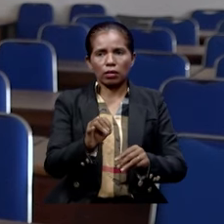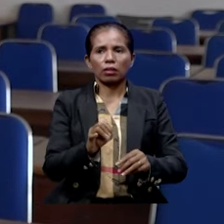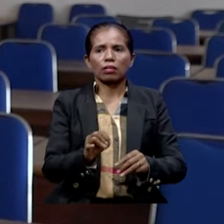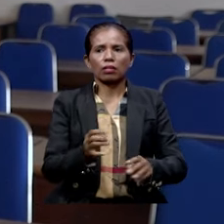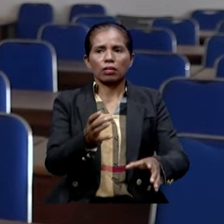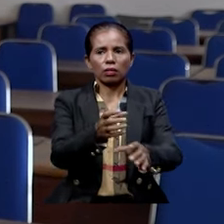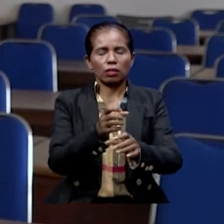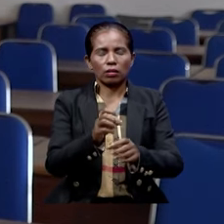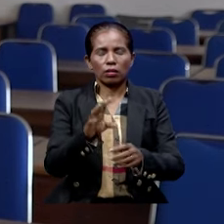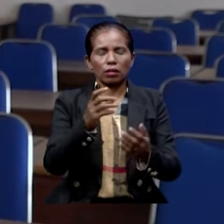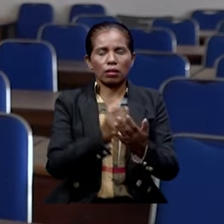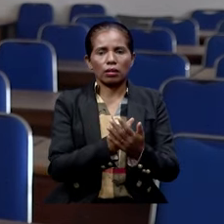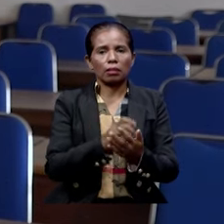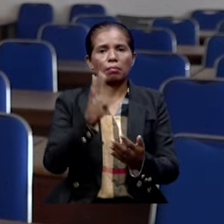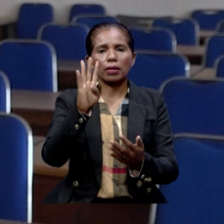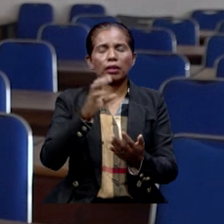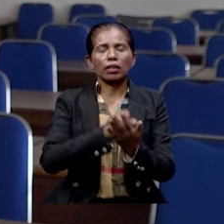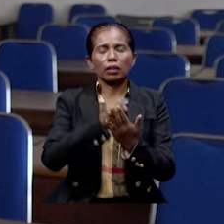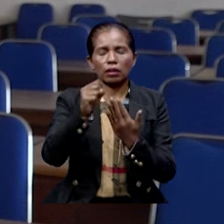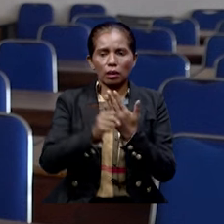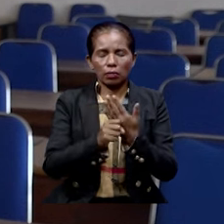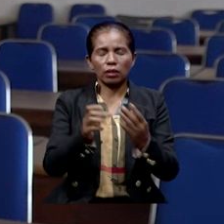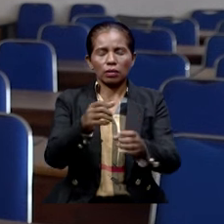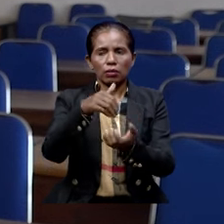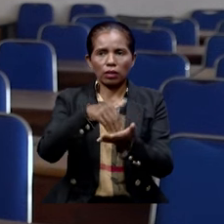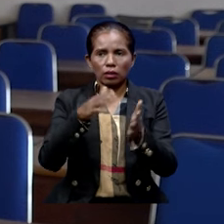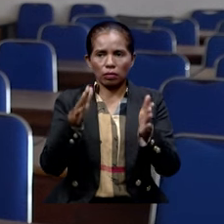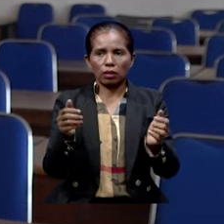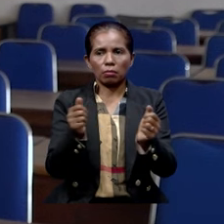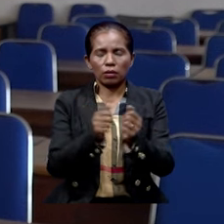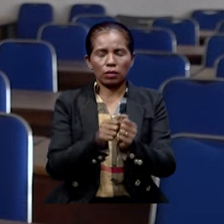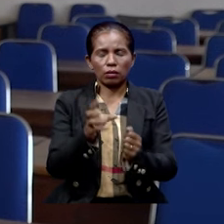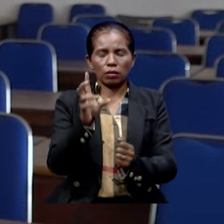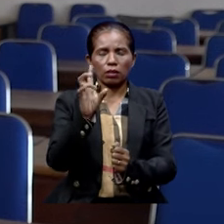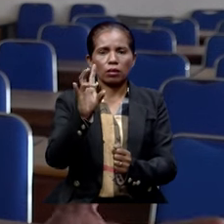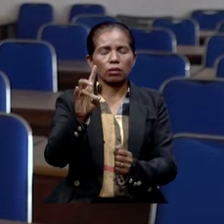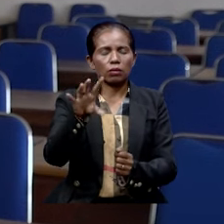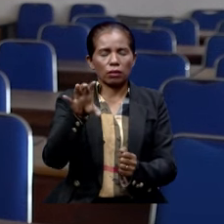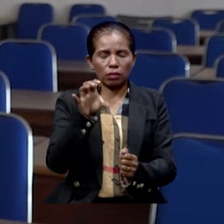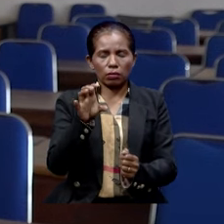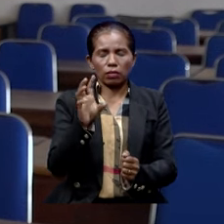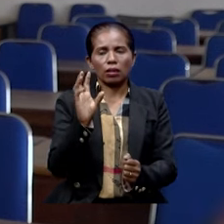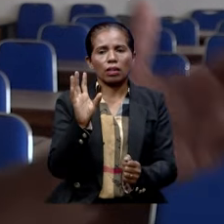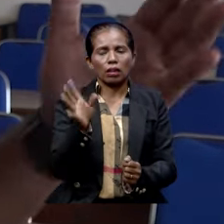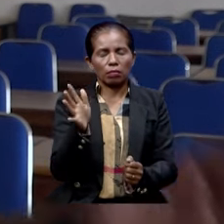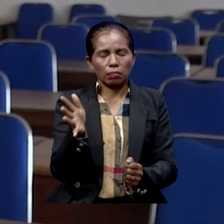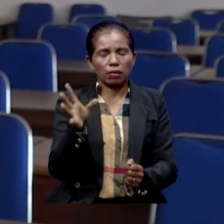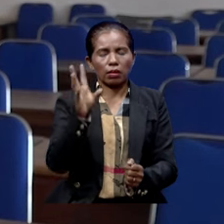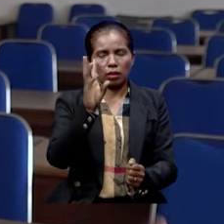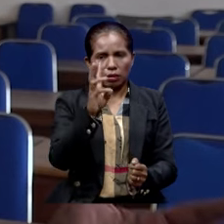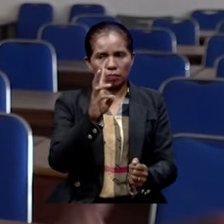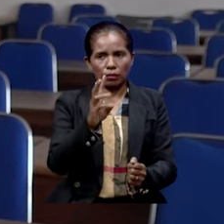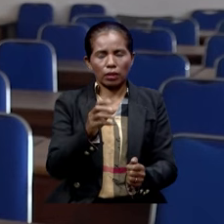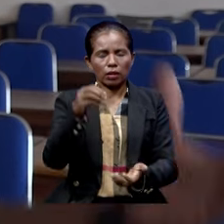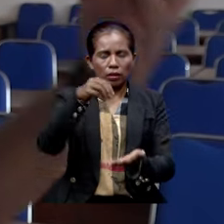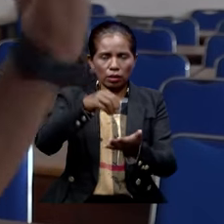cima, estudante, total, dos ratos lima por nome. Então, a minha baseia vai ir, né? E baseia coloca tu ir aula,